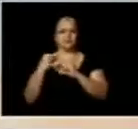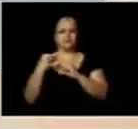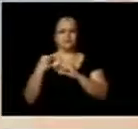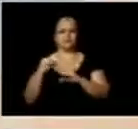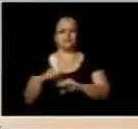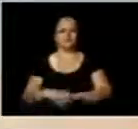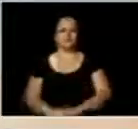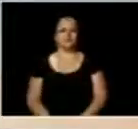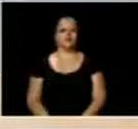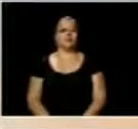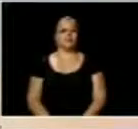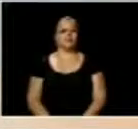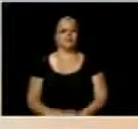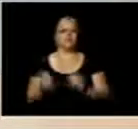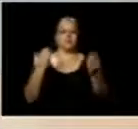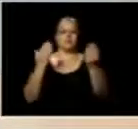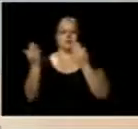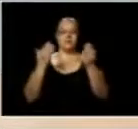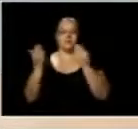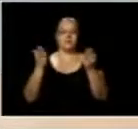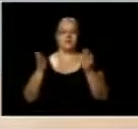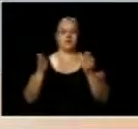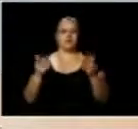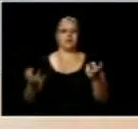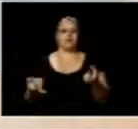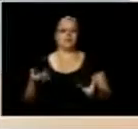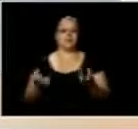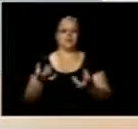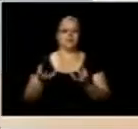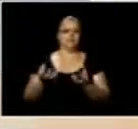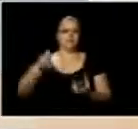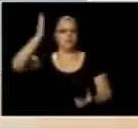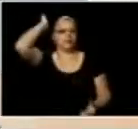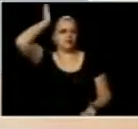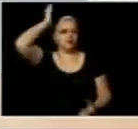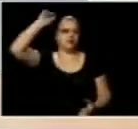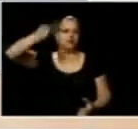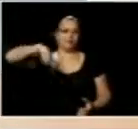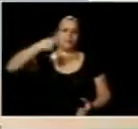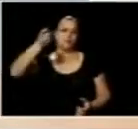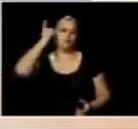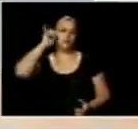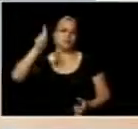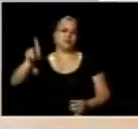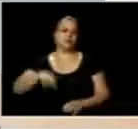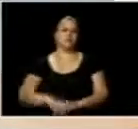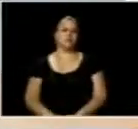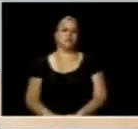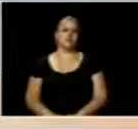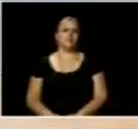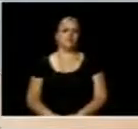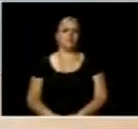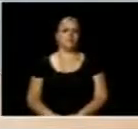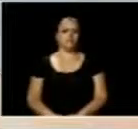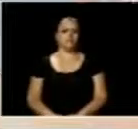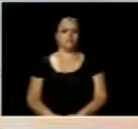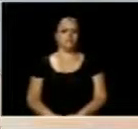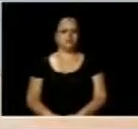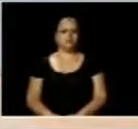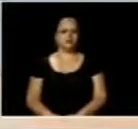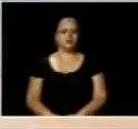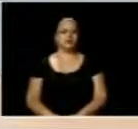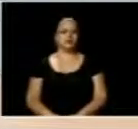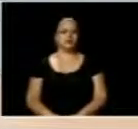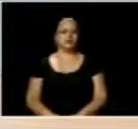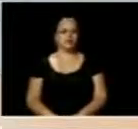parecia que nós estaríamos colocando fogo em Taubaté no dia seguinte, o day after seria complicado, porque esse